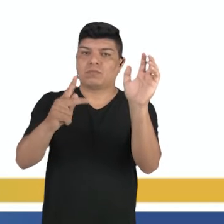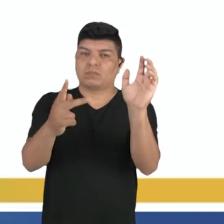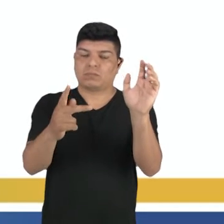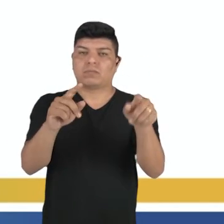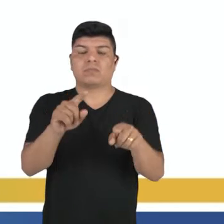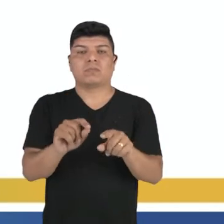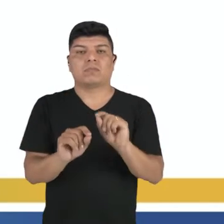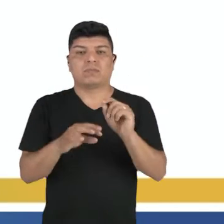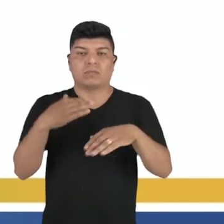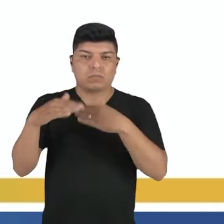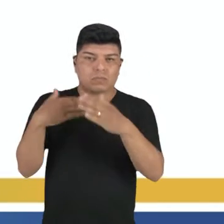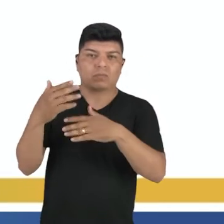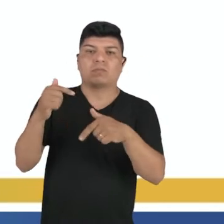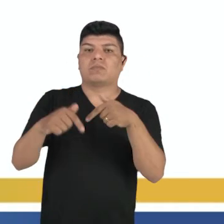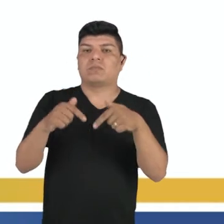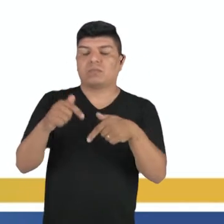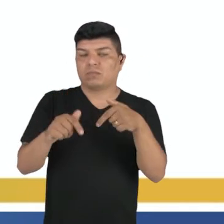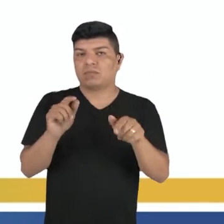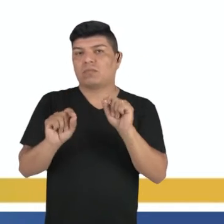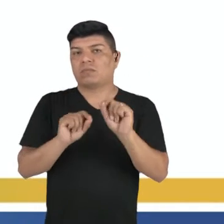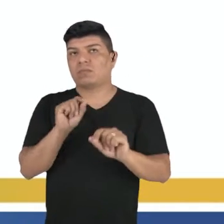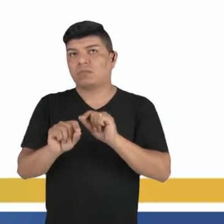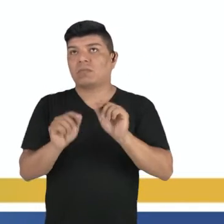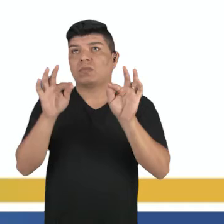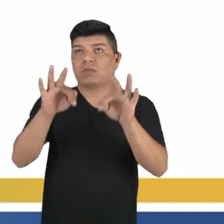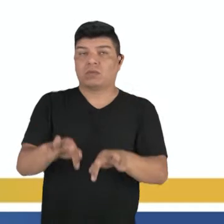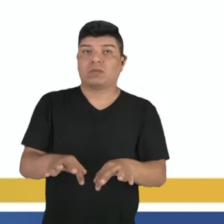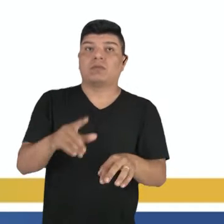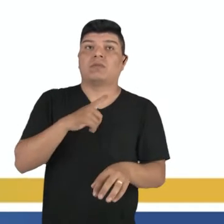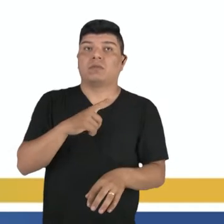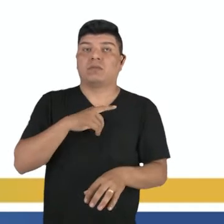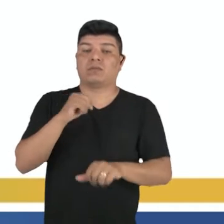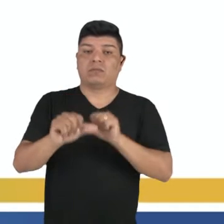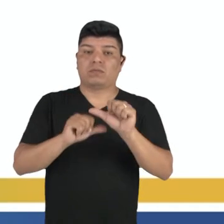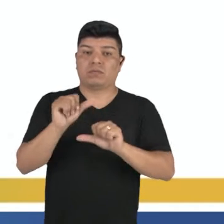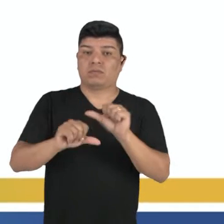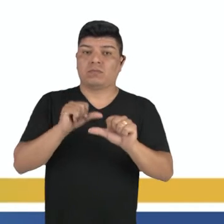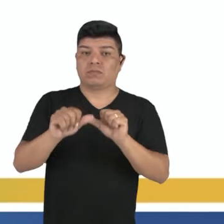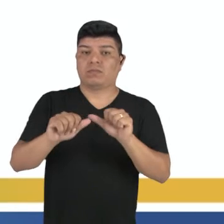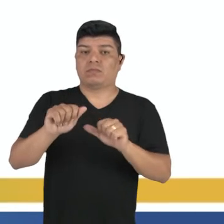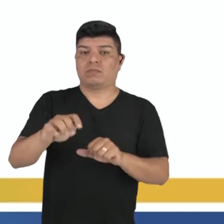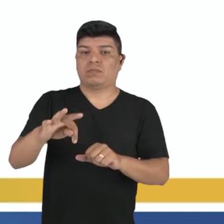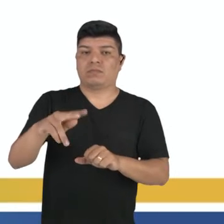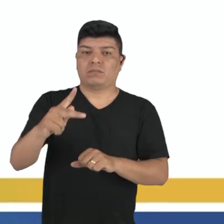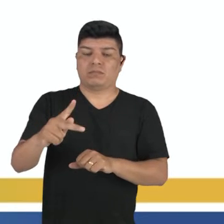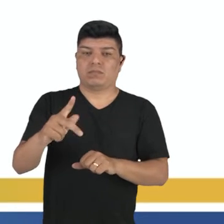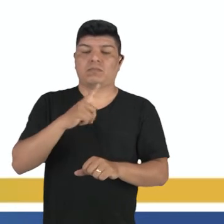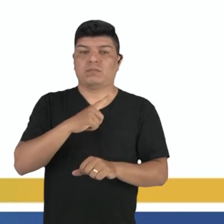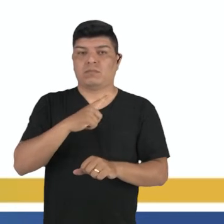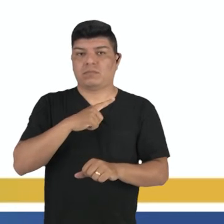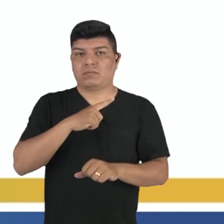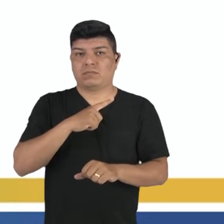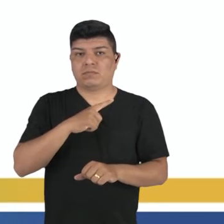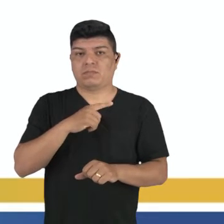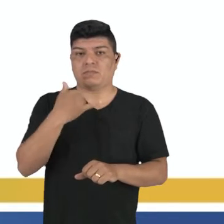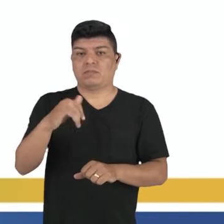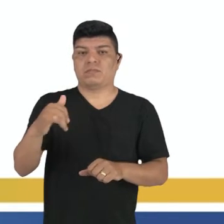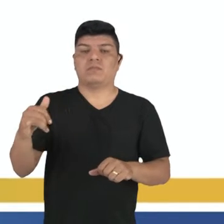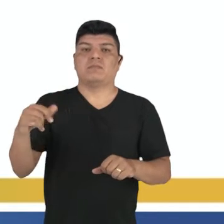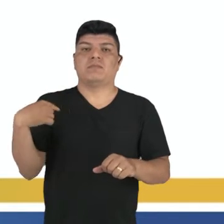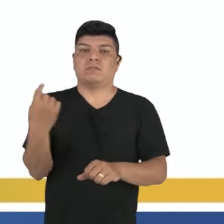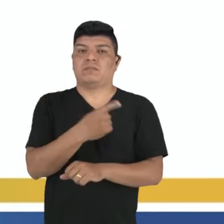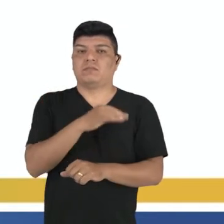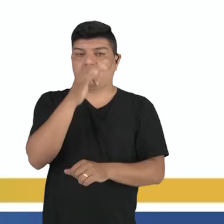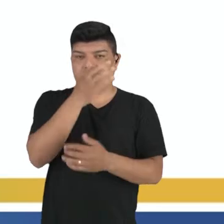toda um processo químico em que no final ele vai se transformar em até o e produzir energia